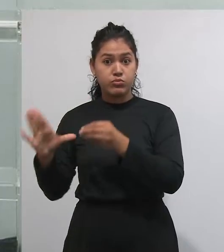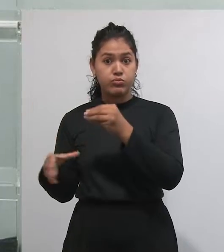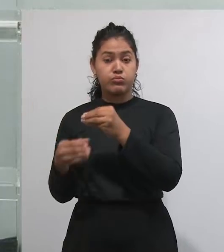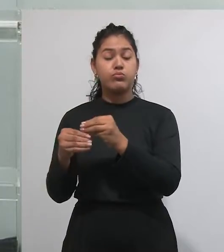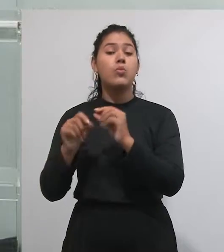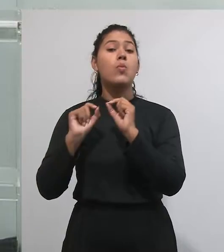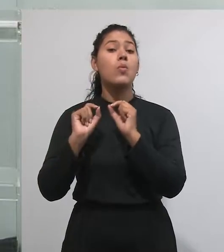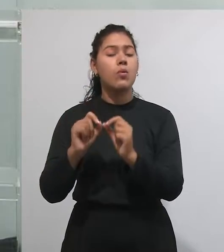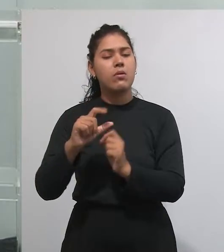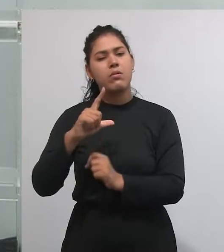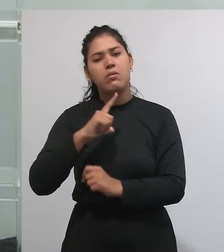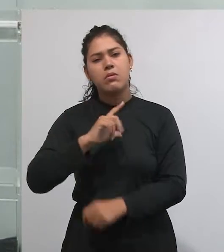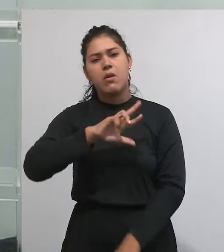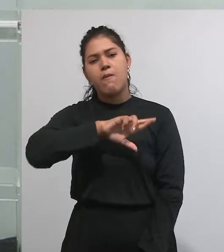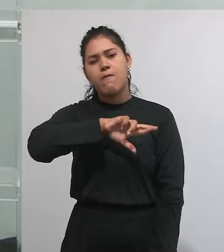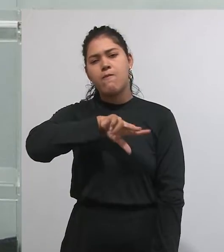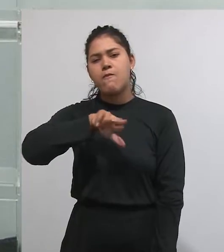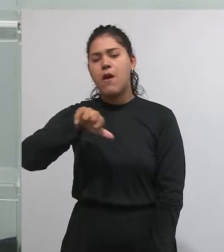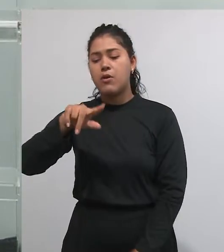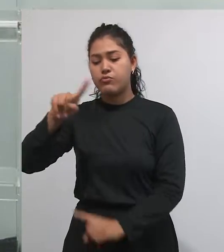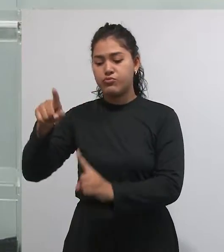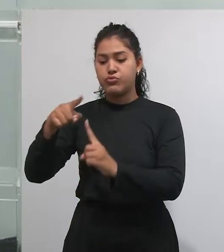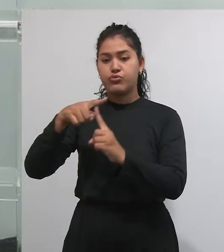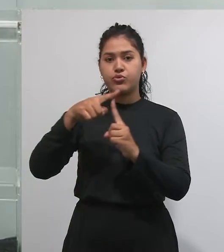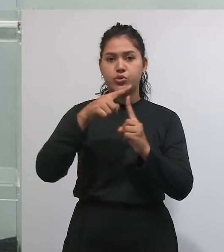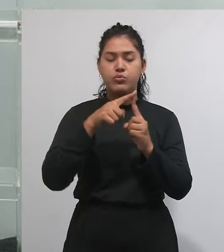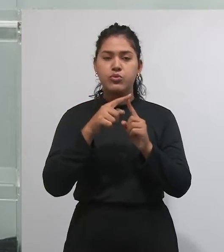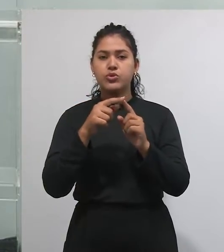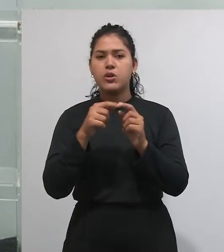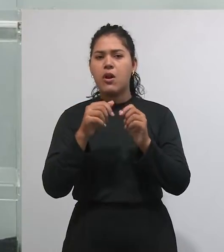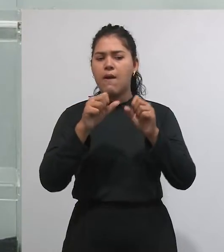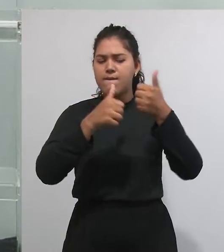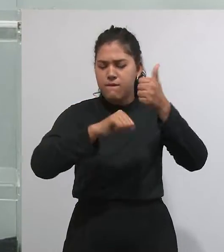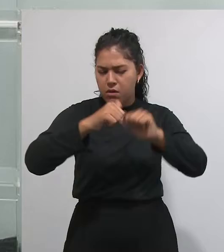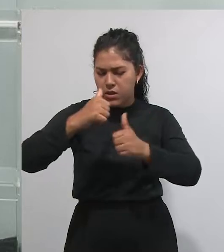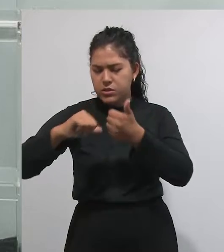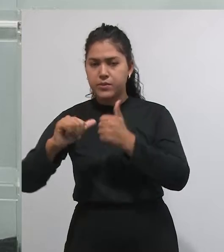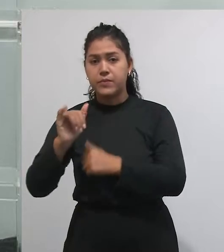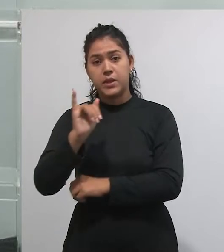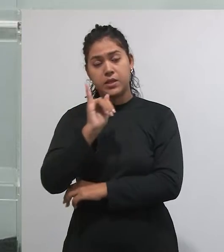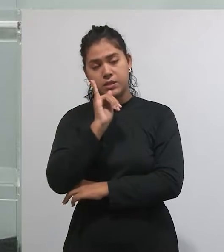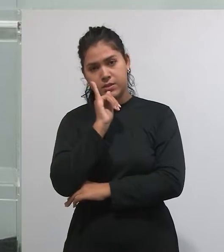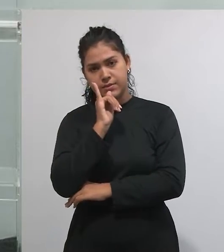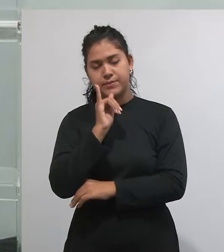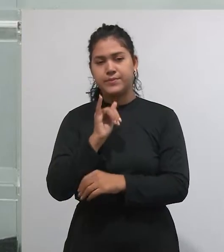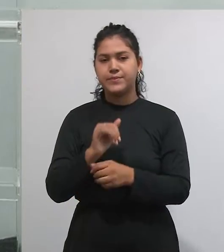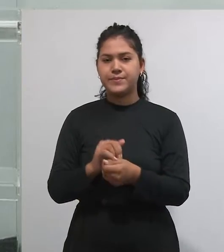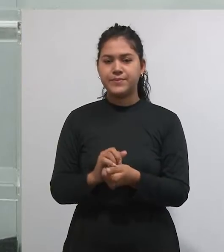importante registrar que existem vários programas de avaliação, como por exemplo